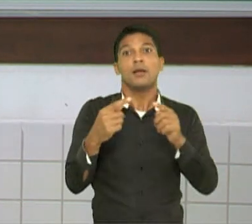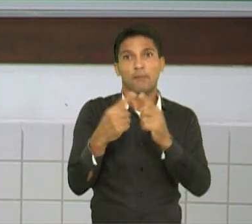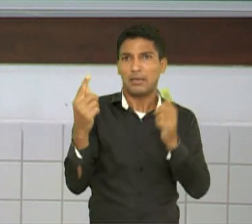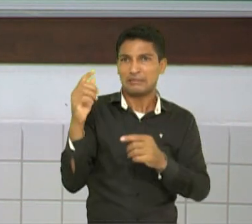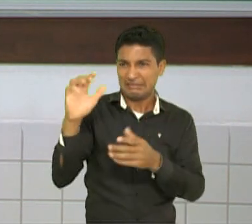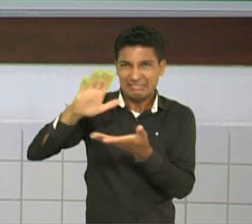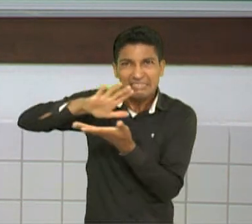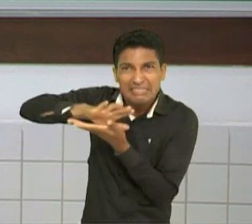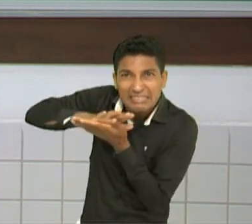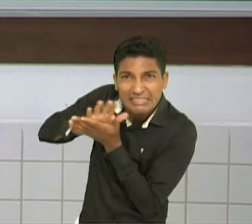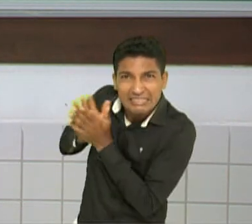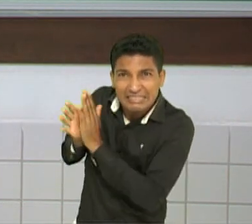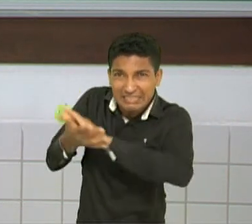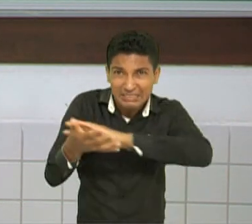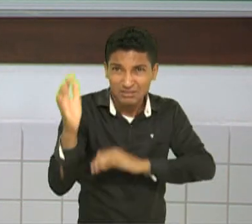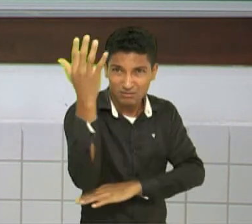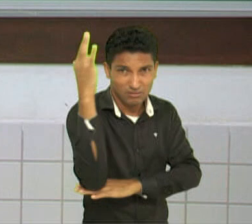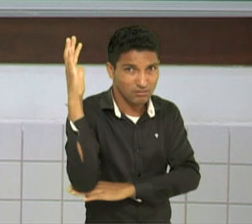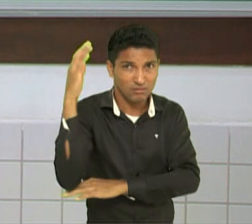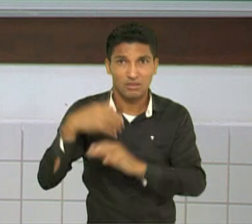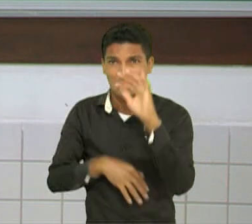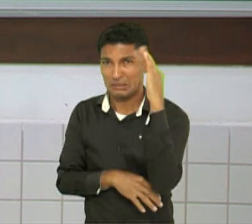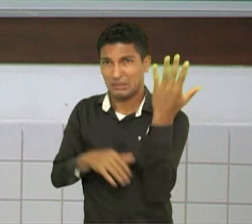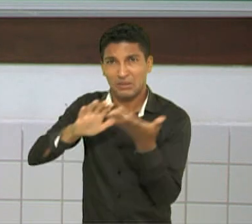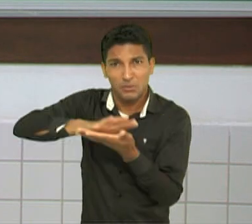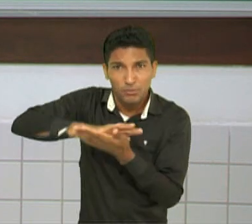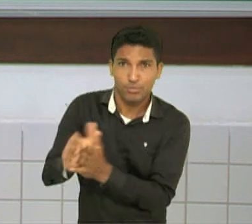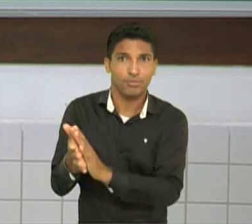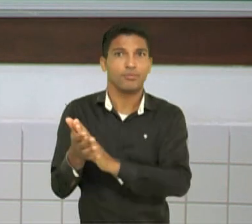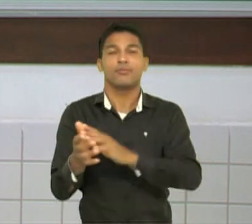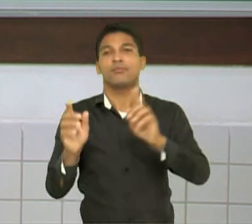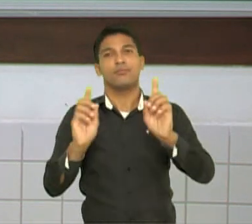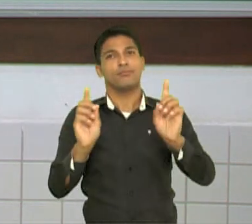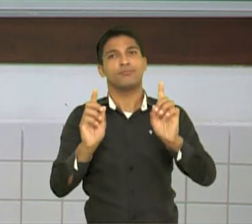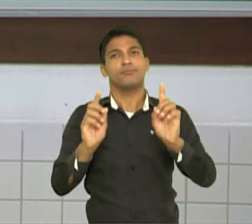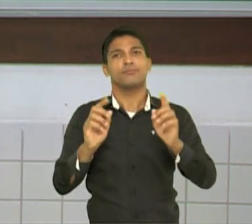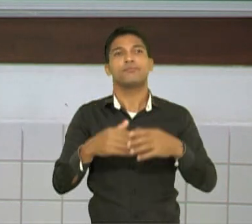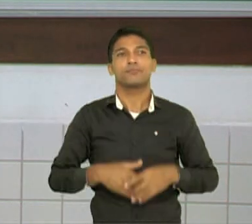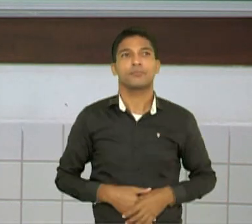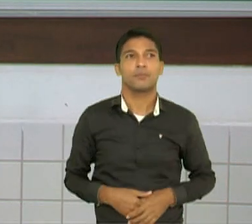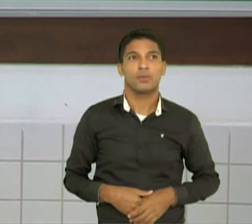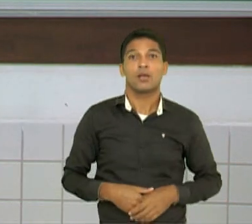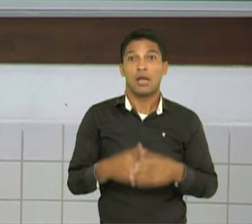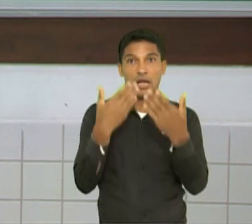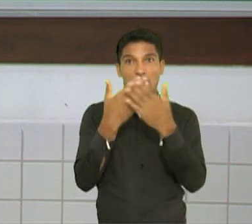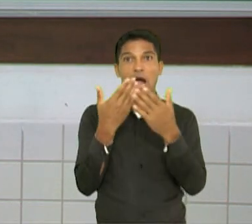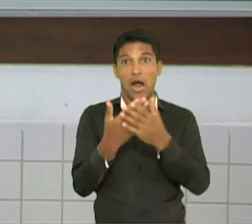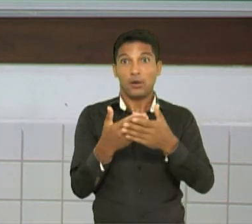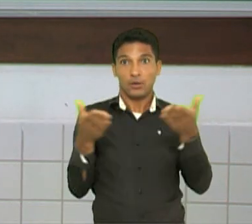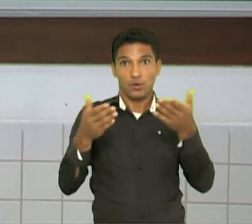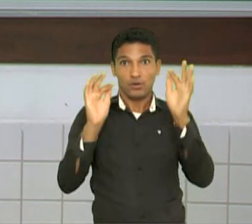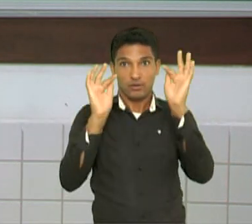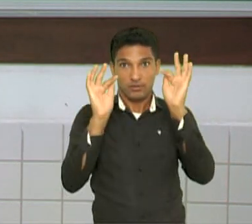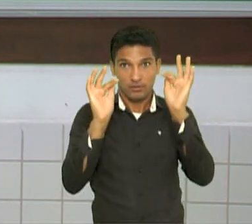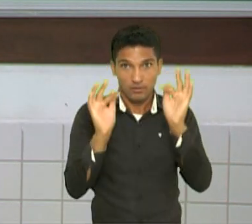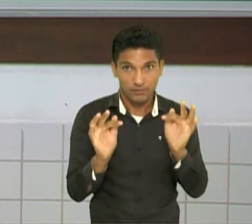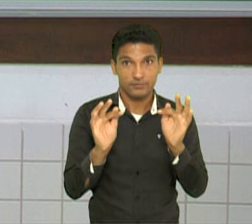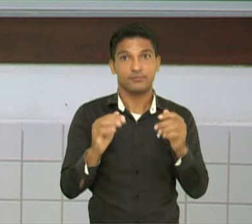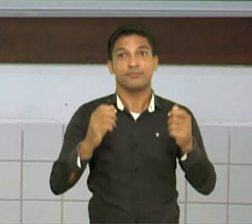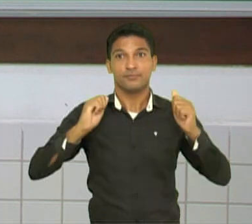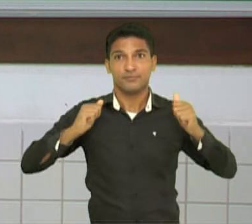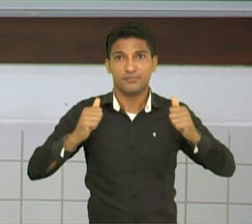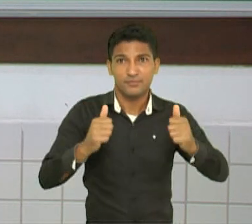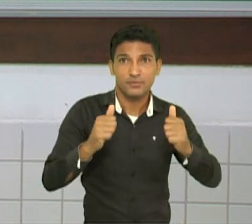questão, o consumo aliado à preservação de recursos naturais. Galera, eu vou ficando por aqui na aula de hoje, bastante assunto para